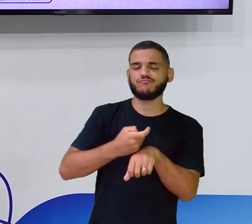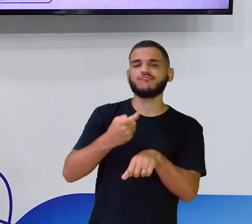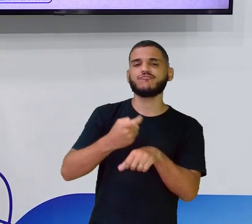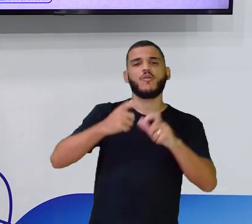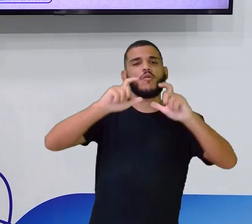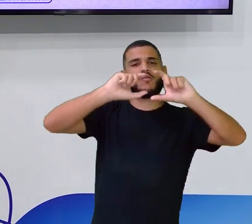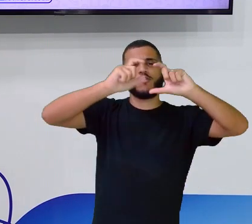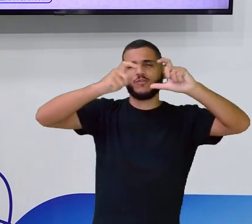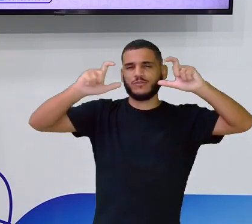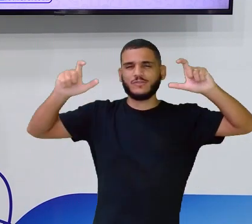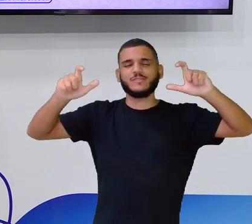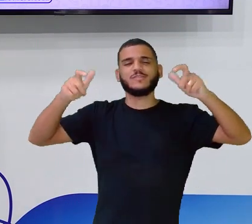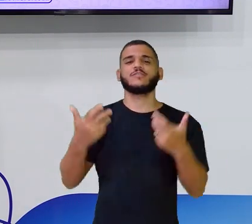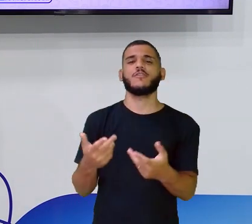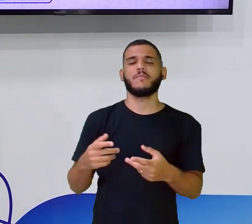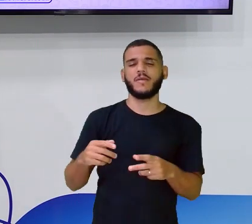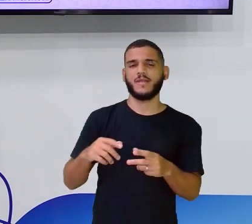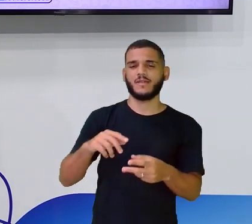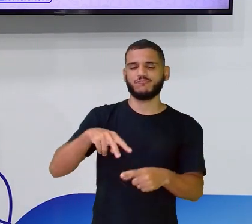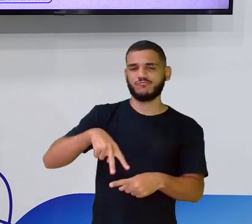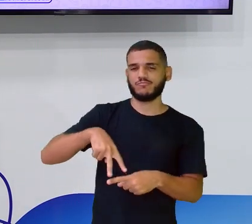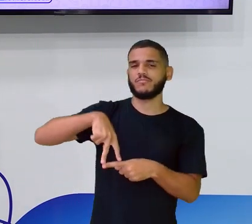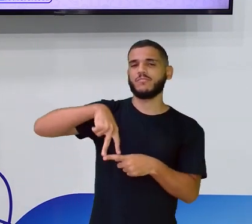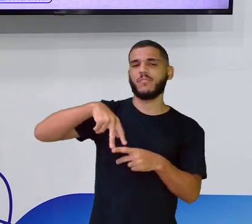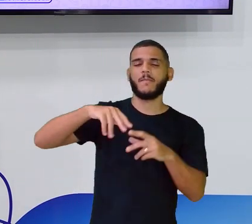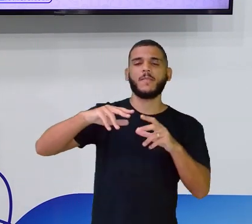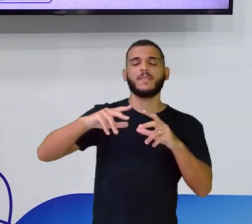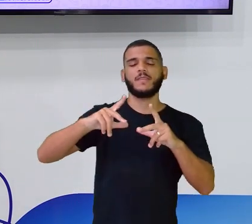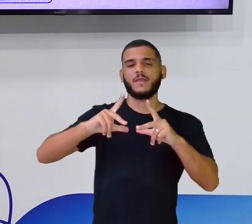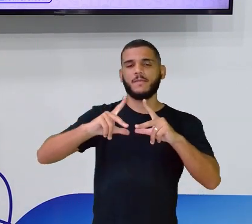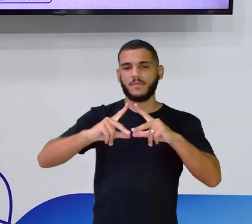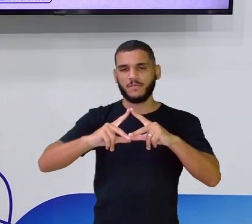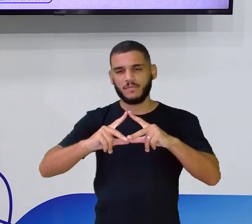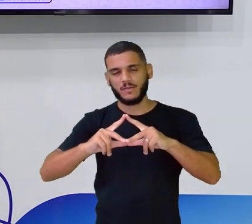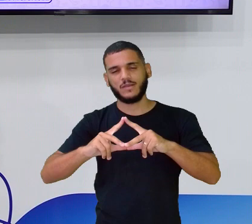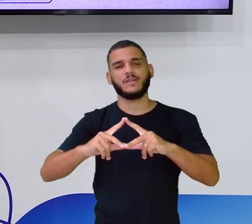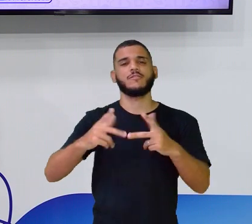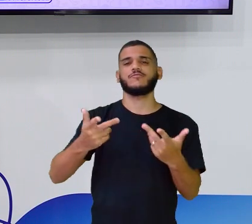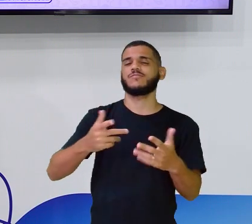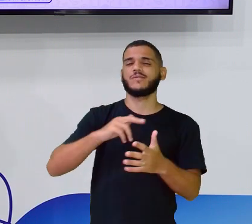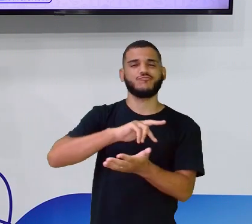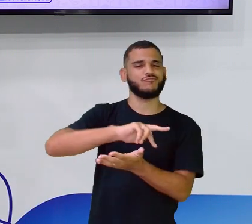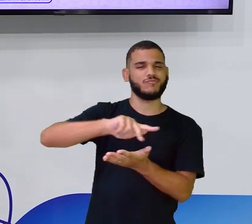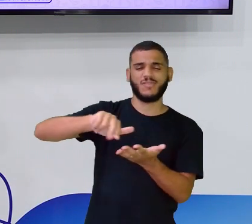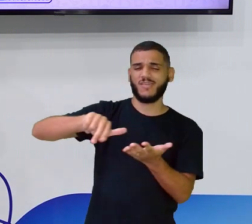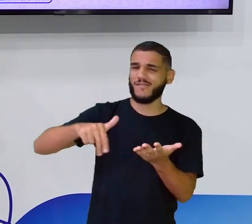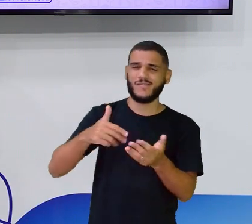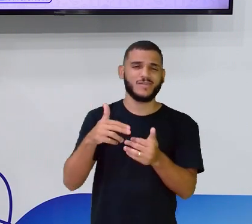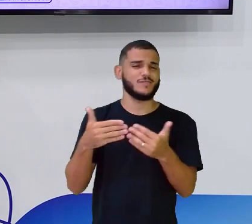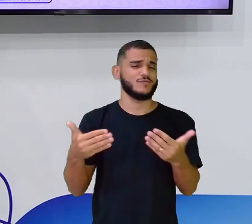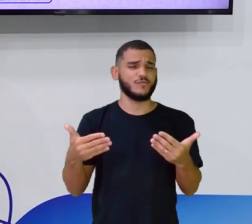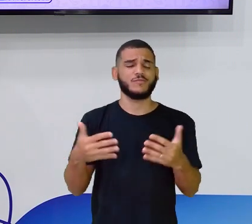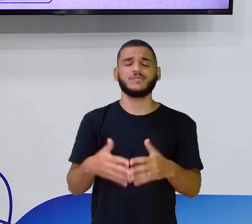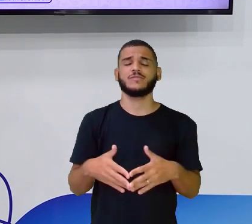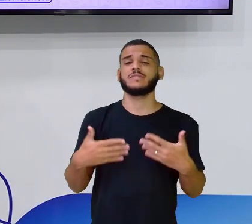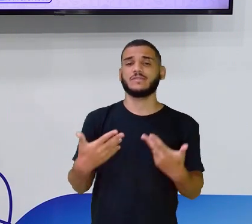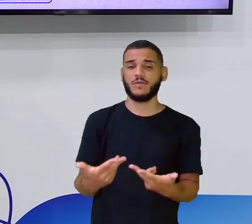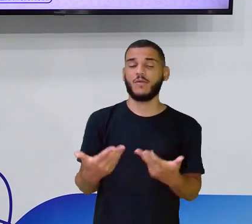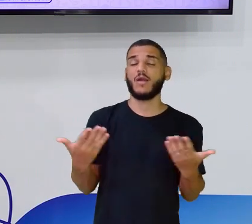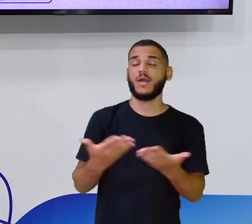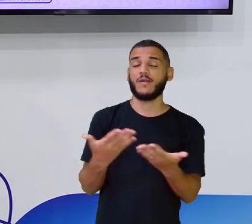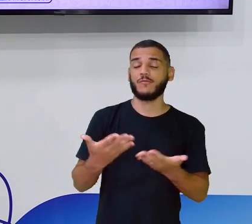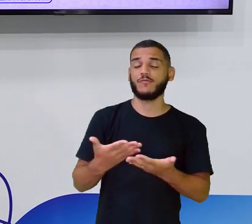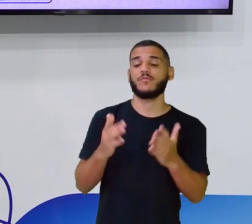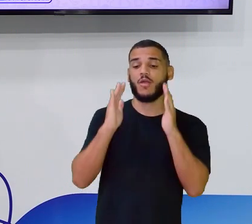pirâmide, prisma, exatamente. A gente vai conversar sobre os triângulos que são figuras planas. Qual